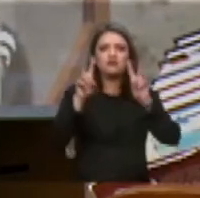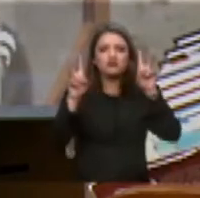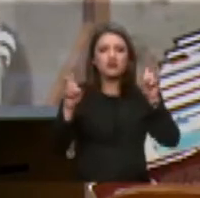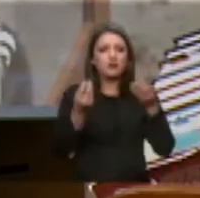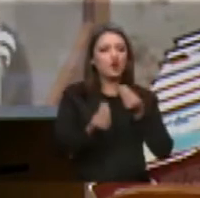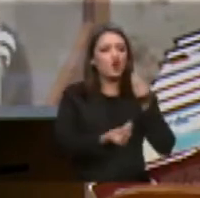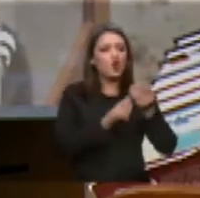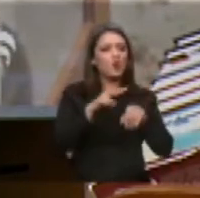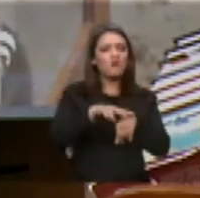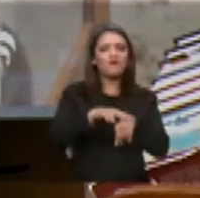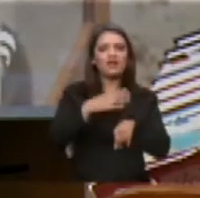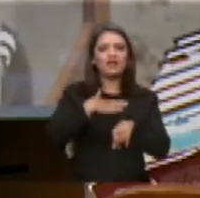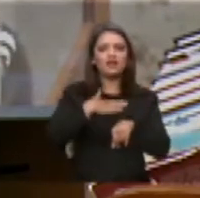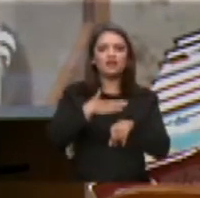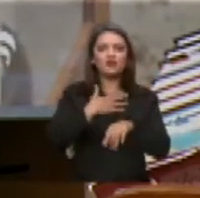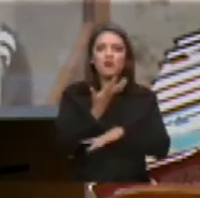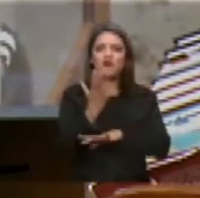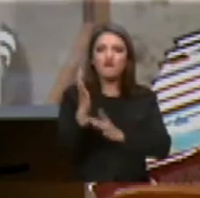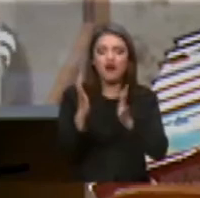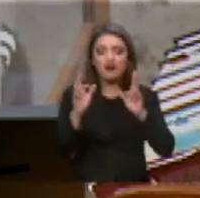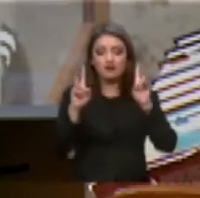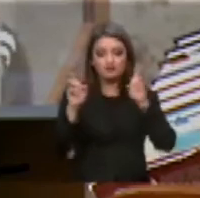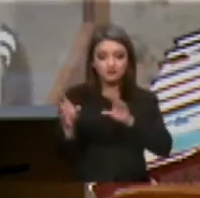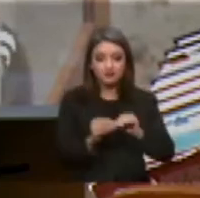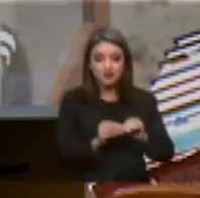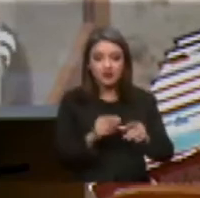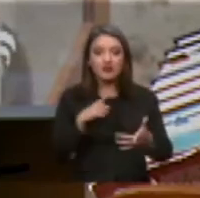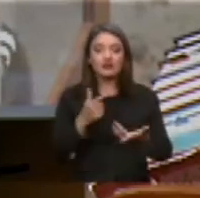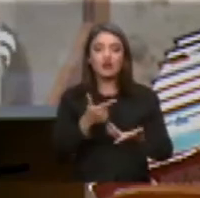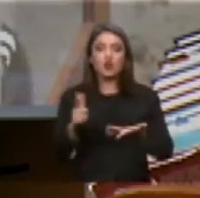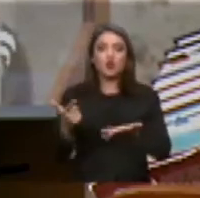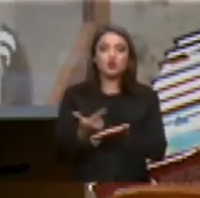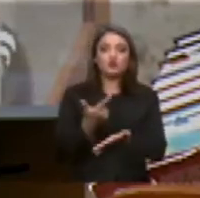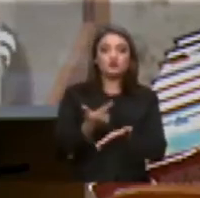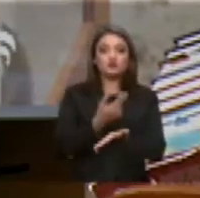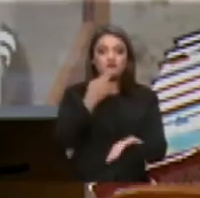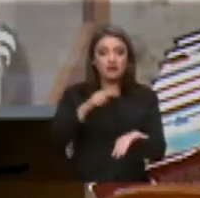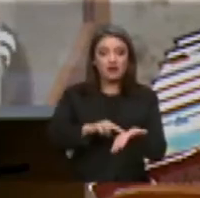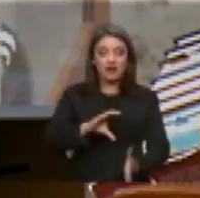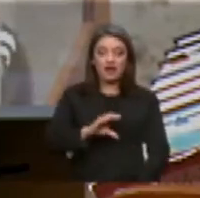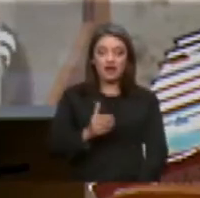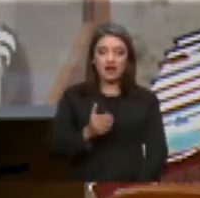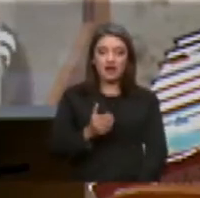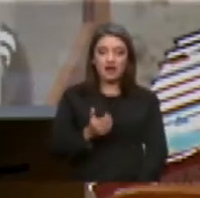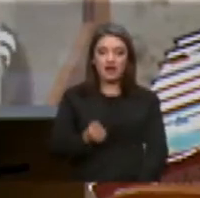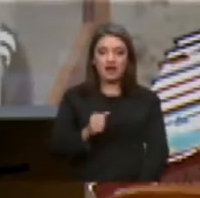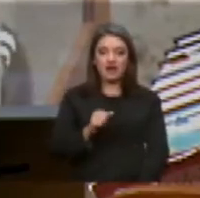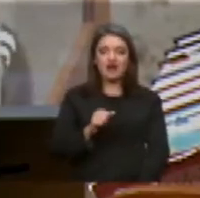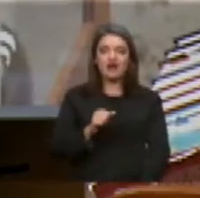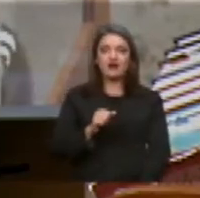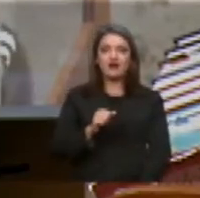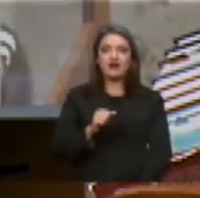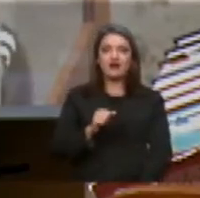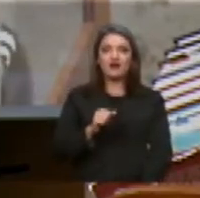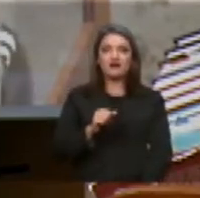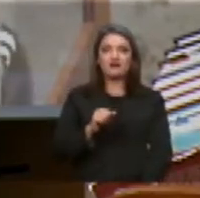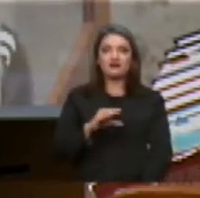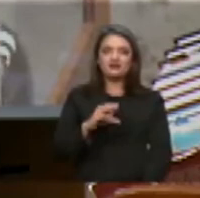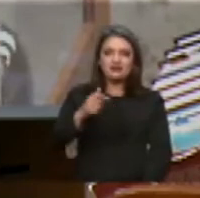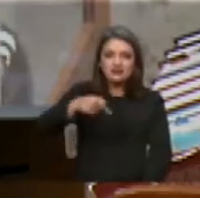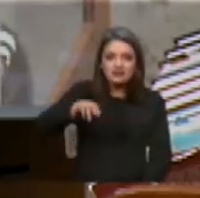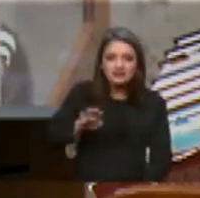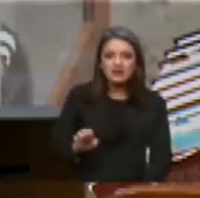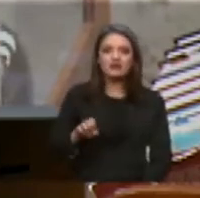Vale. Lemos a Carta do Cacique Seattle. E estas duas obras se